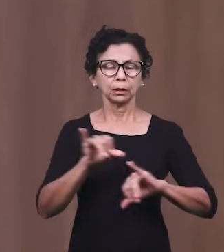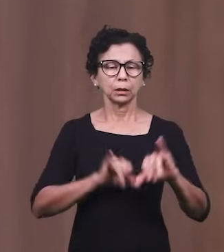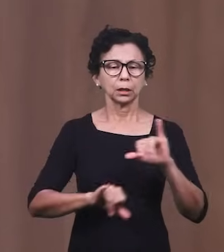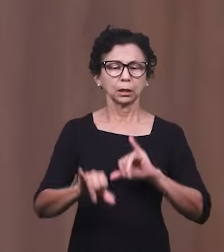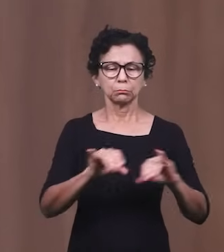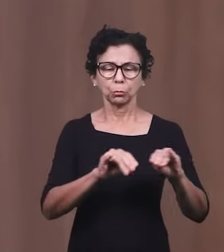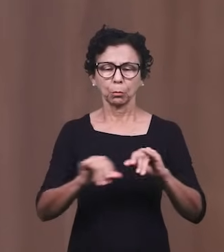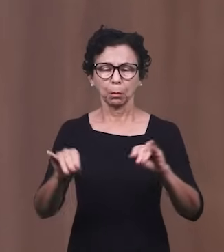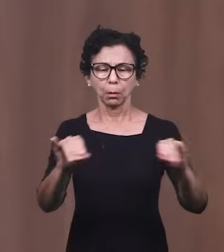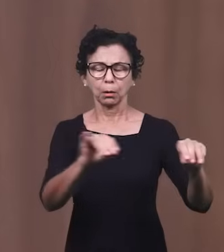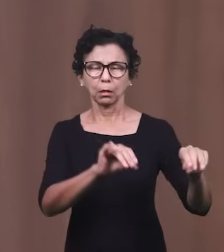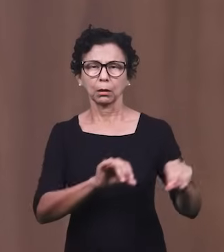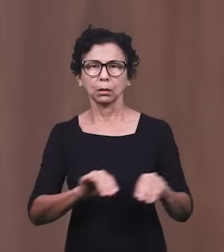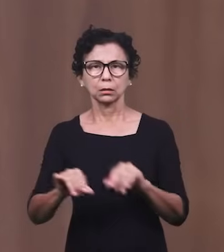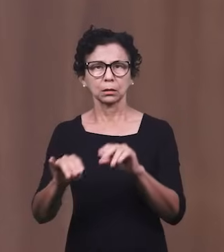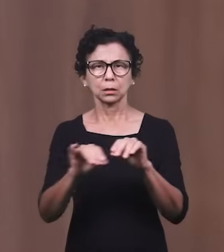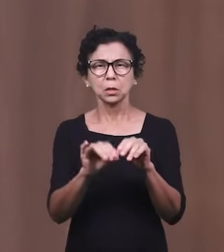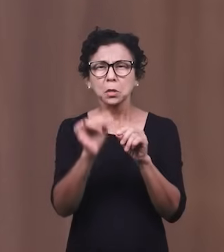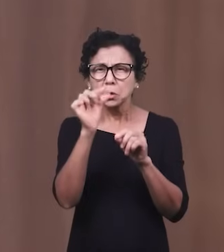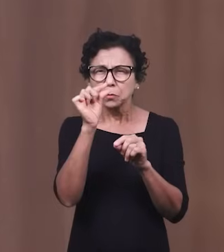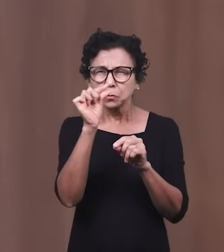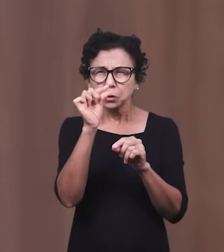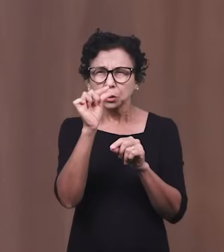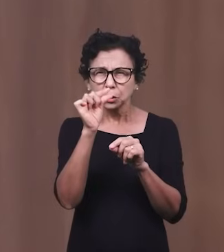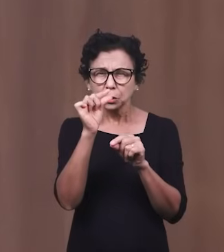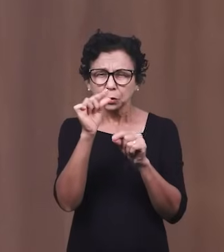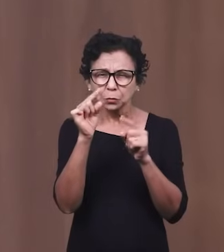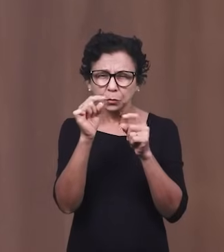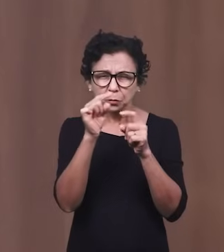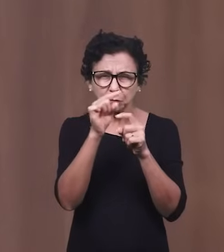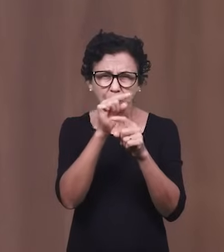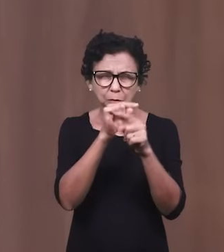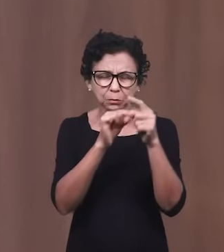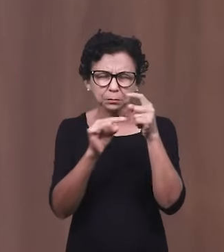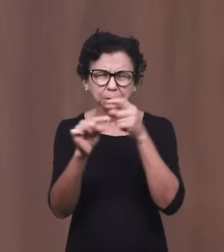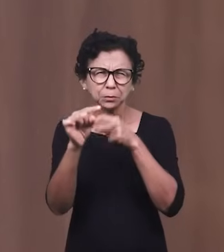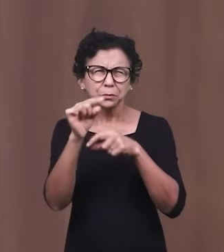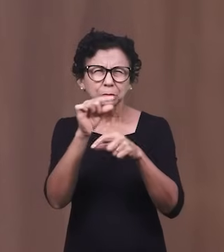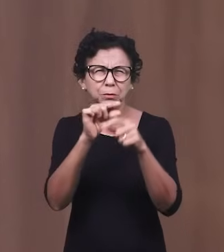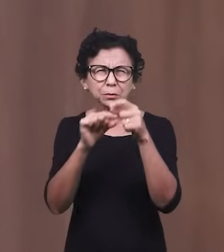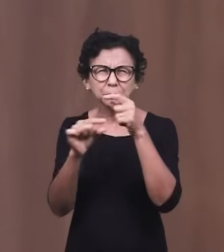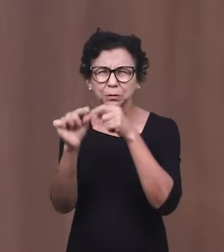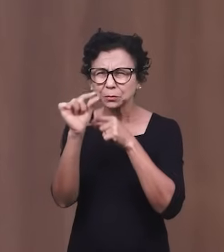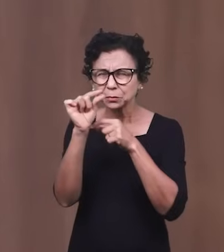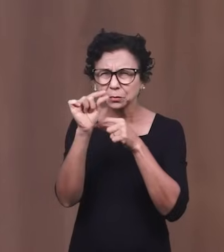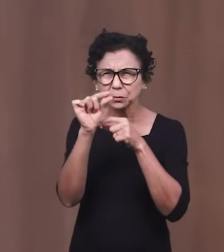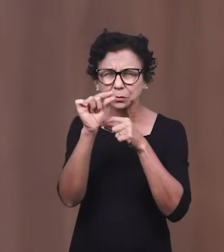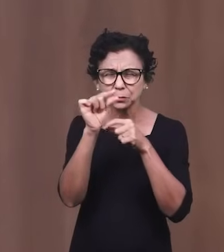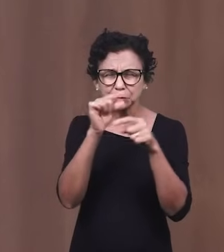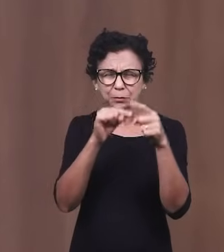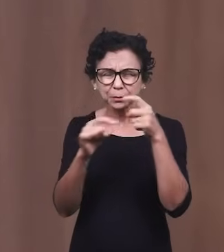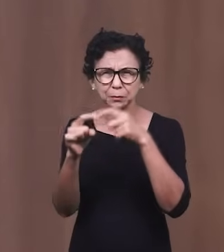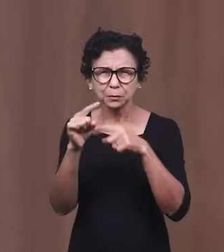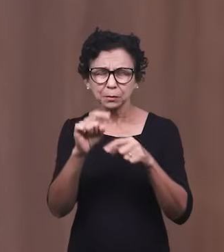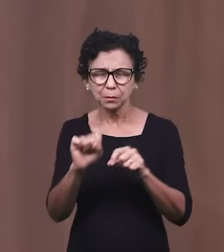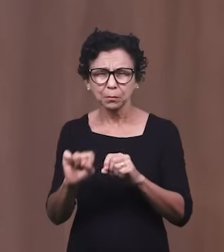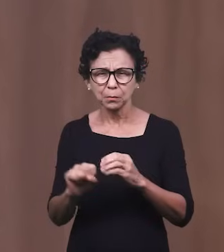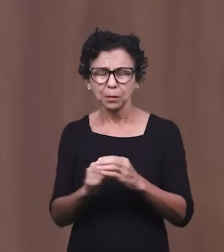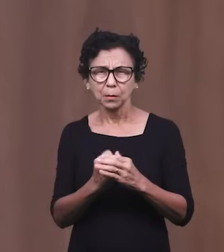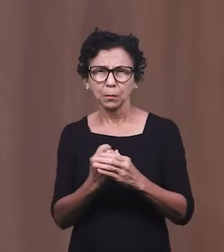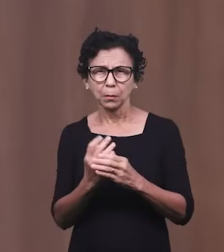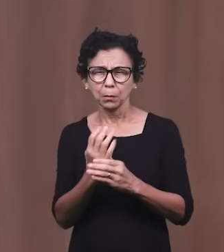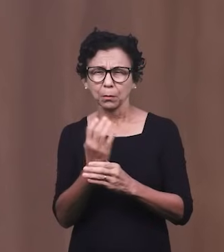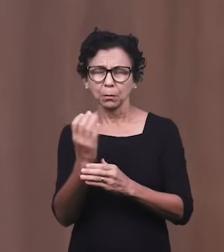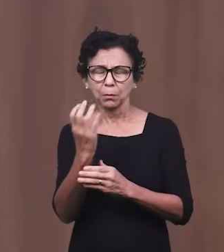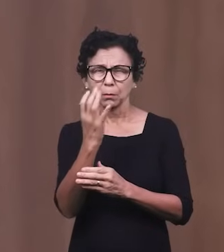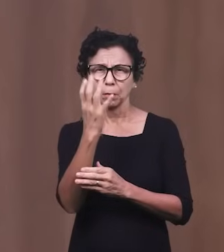próprios macronutrientes micronutrientes Eles serão essenciais né para vão servir como matériaprima pro desenvolvimento de